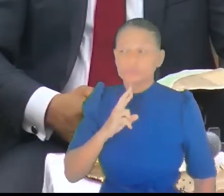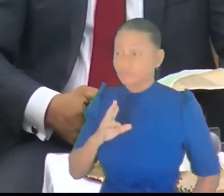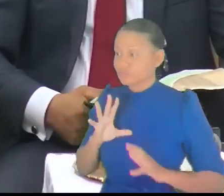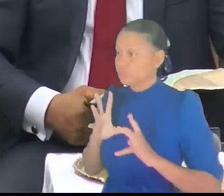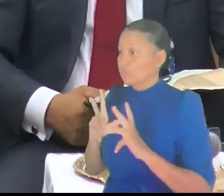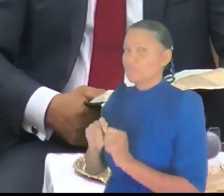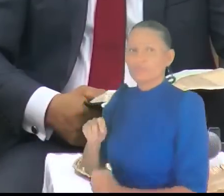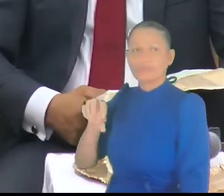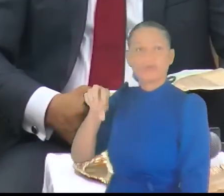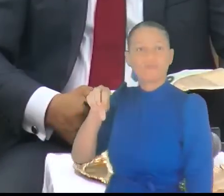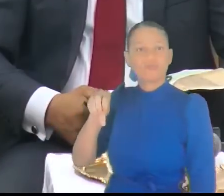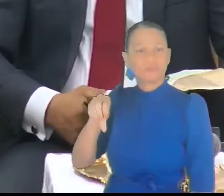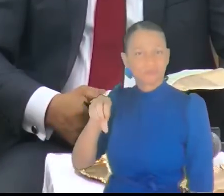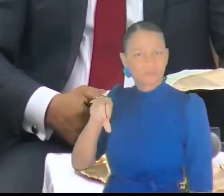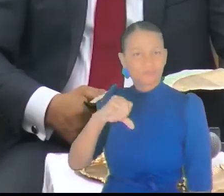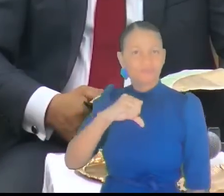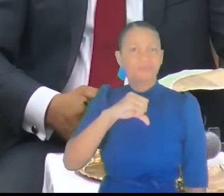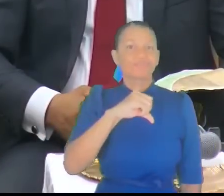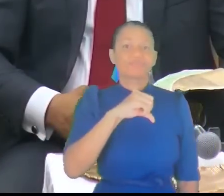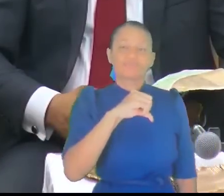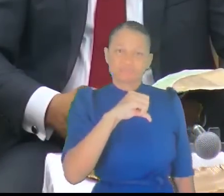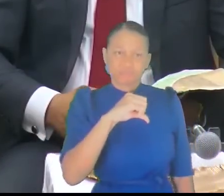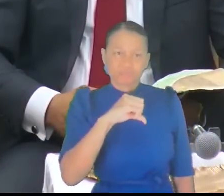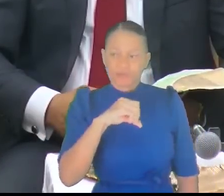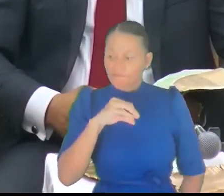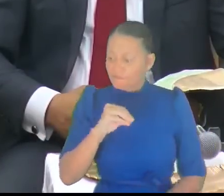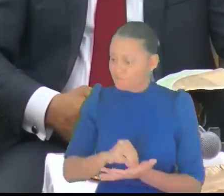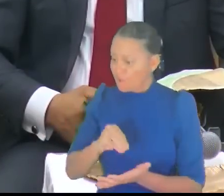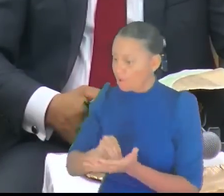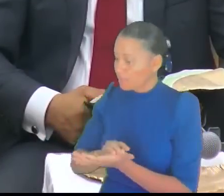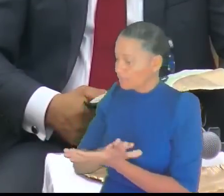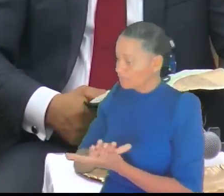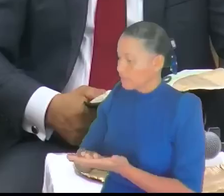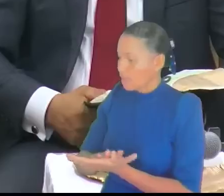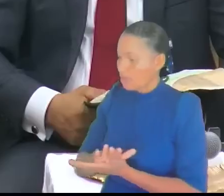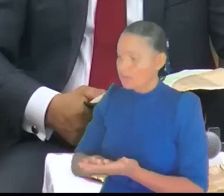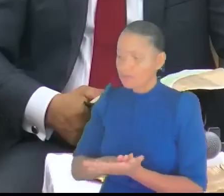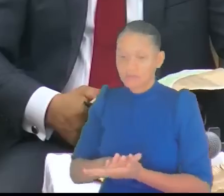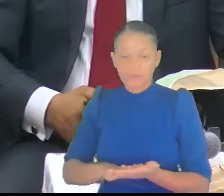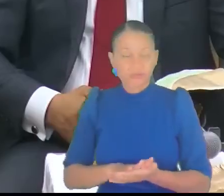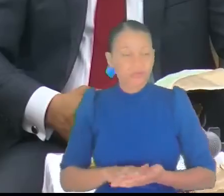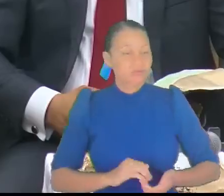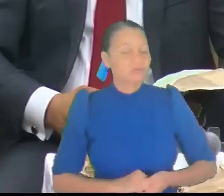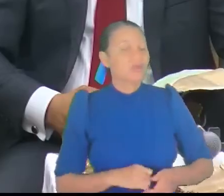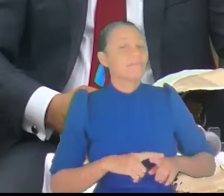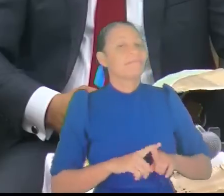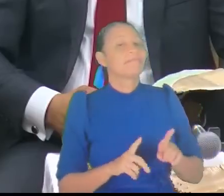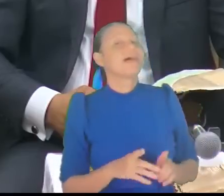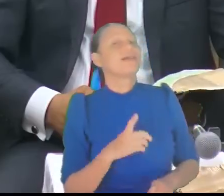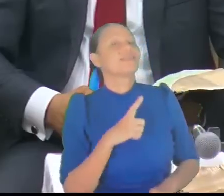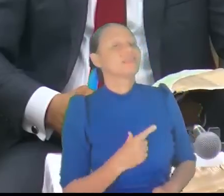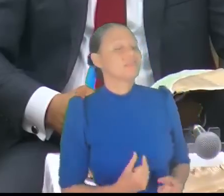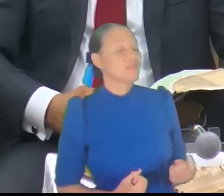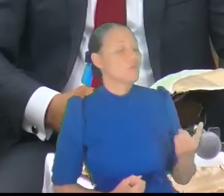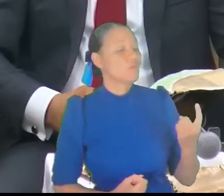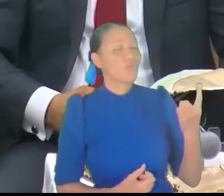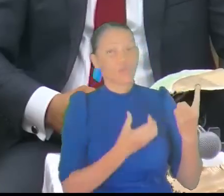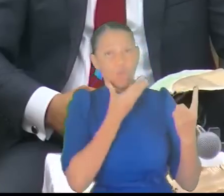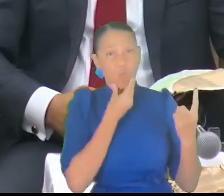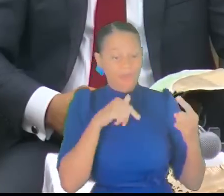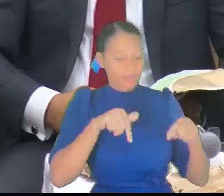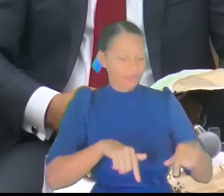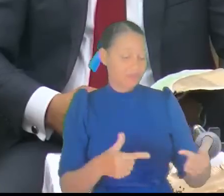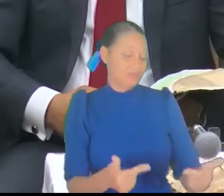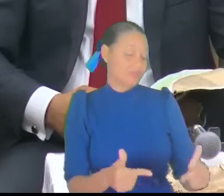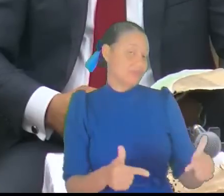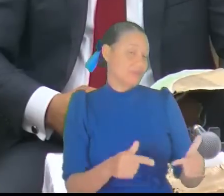9. Nenhum dom vos falta. Não foi assim que Paulo disse? Mas lá tinha um homem que não tem aqui em Maceió, graças